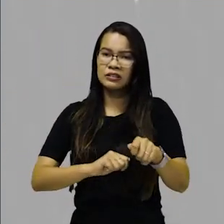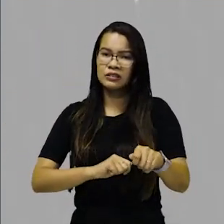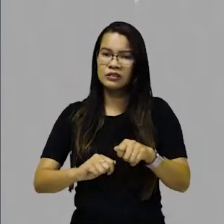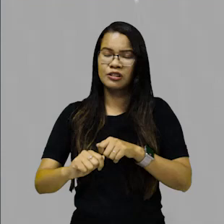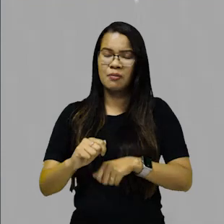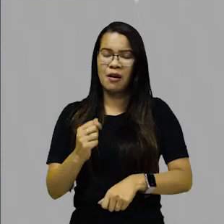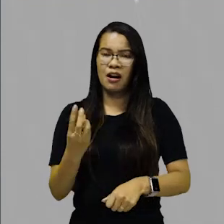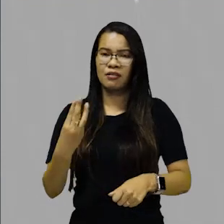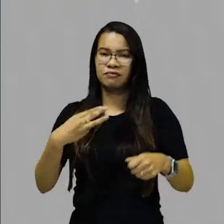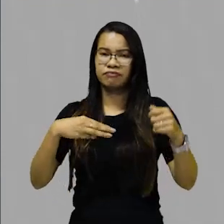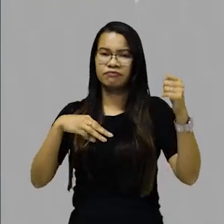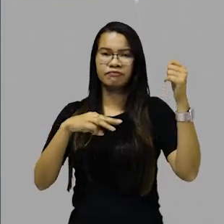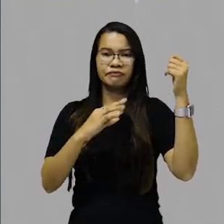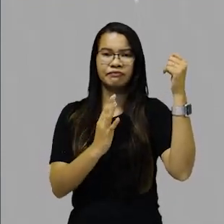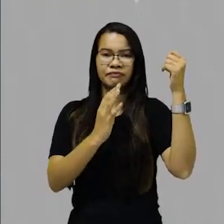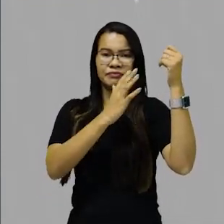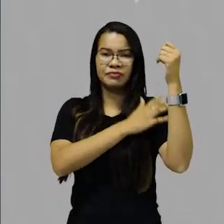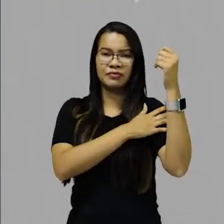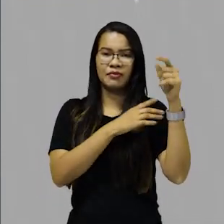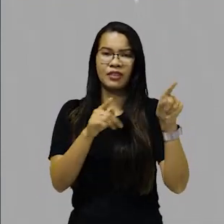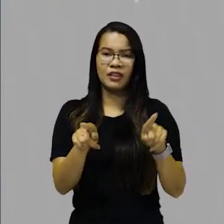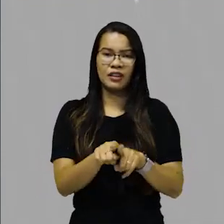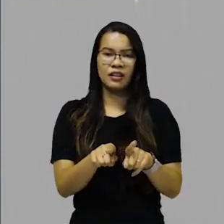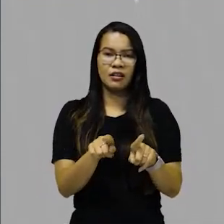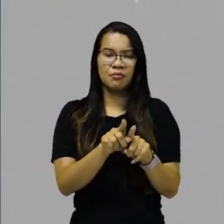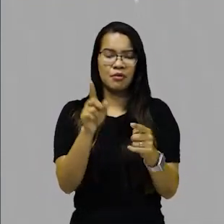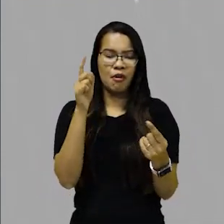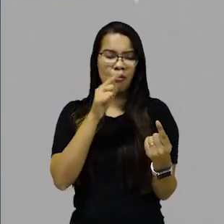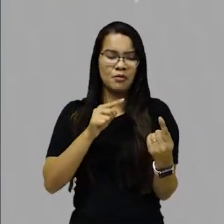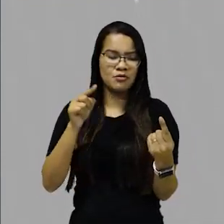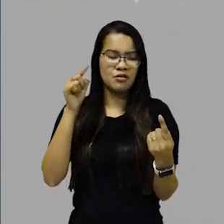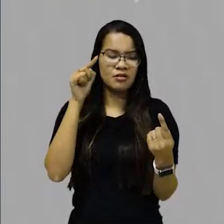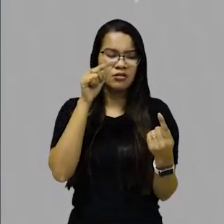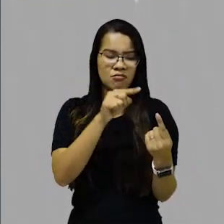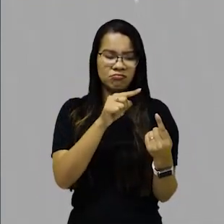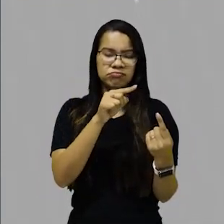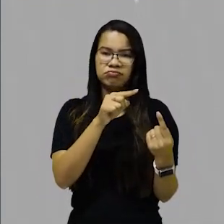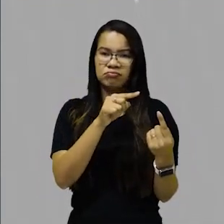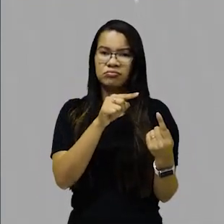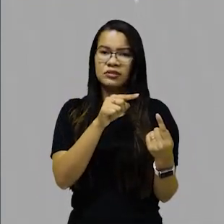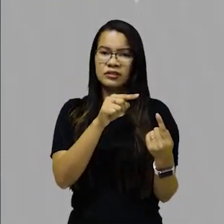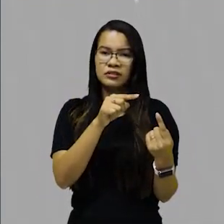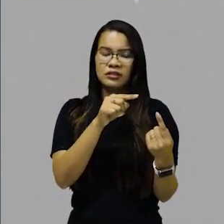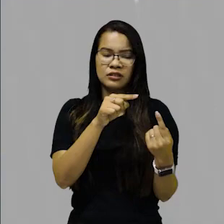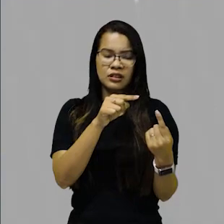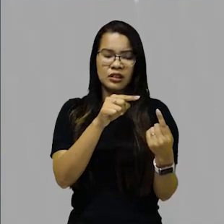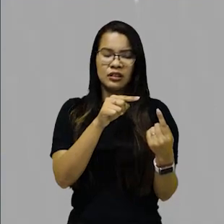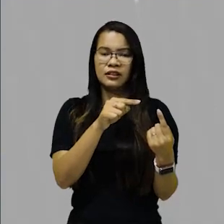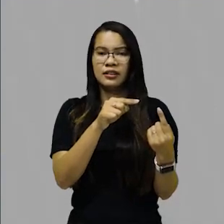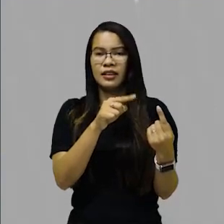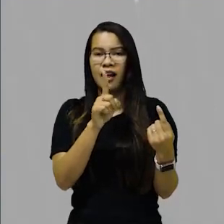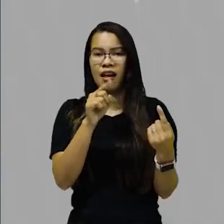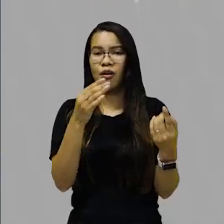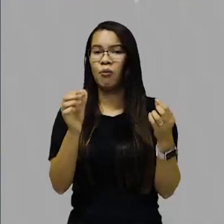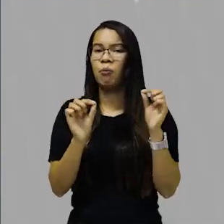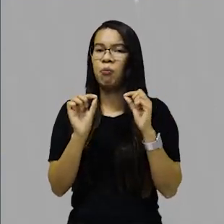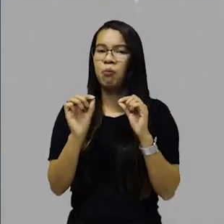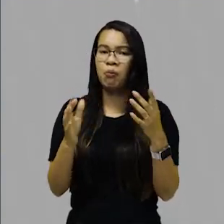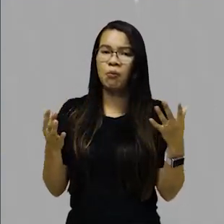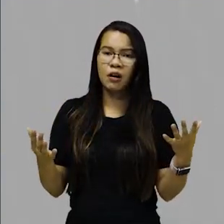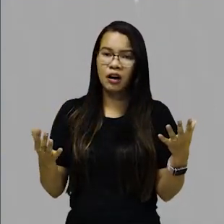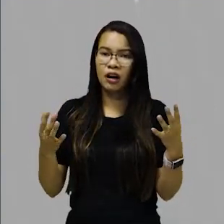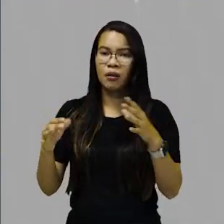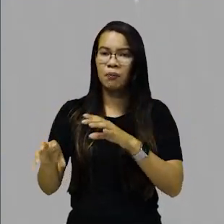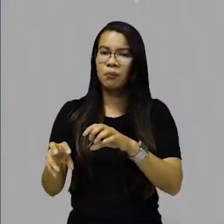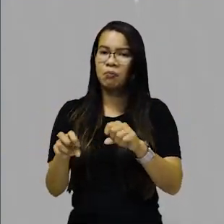Outra coisa, o objetivo final, porque quando você fala basicamente dessa luta, o objetivo final é o quê? É